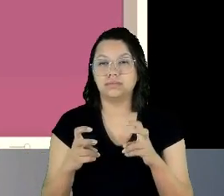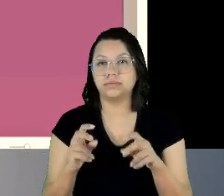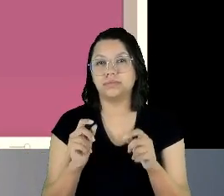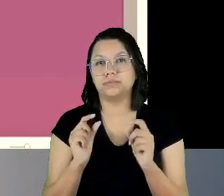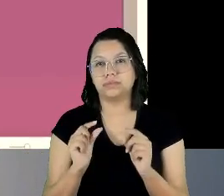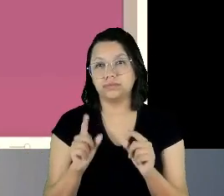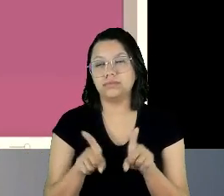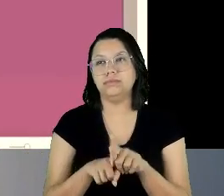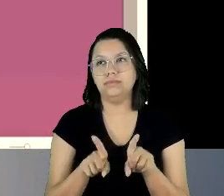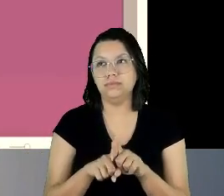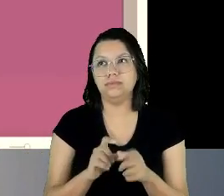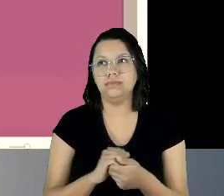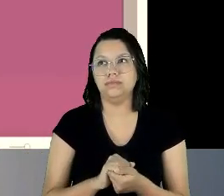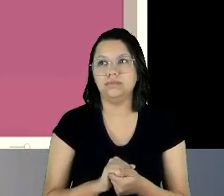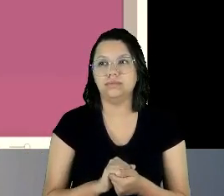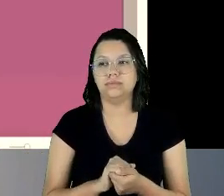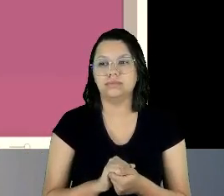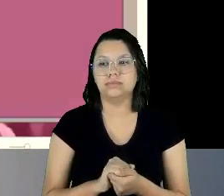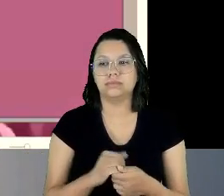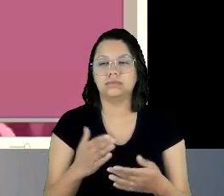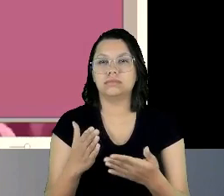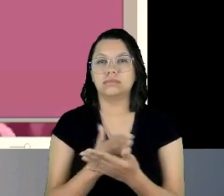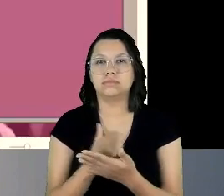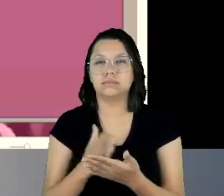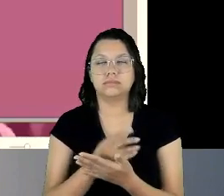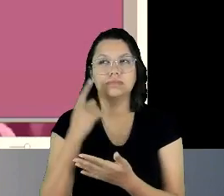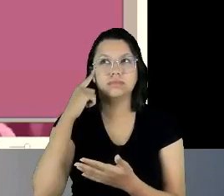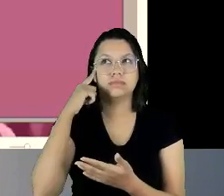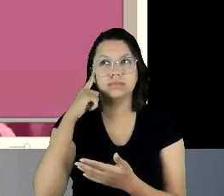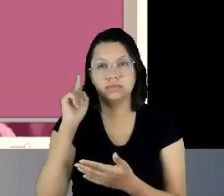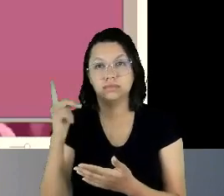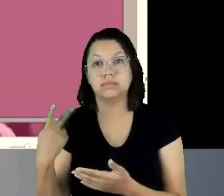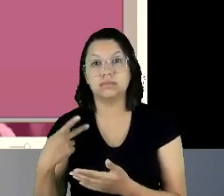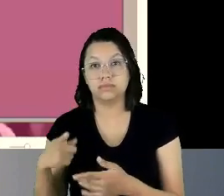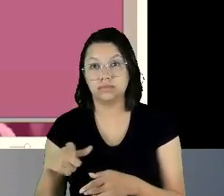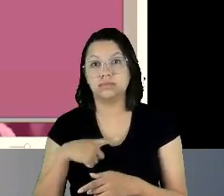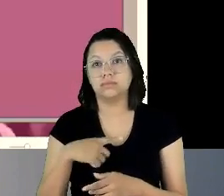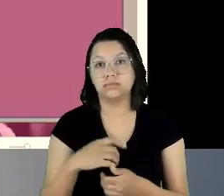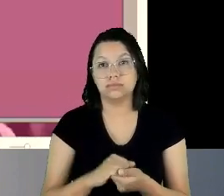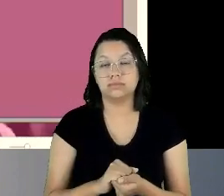Considerando um pouquinho também alguns insights, então, que a gente teve,